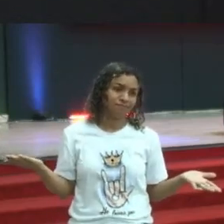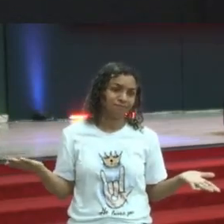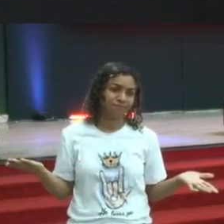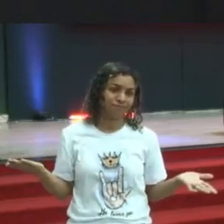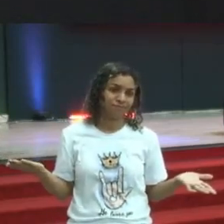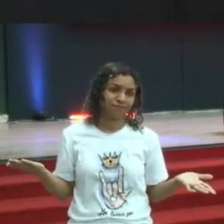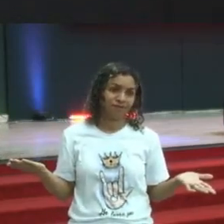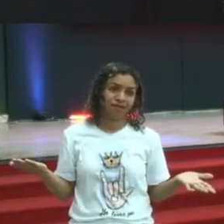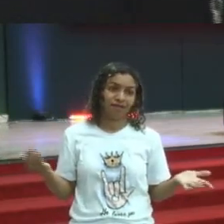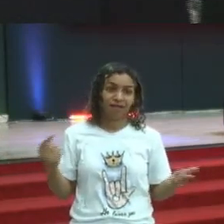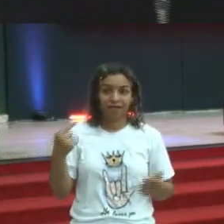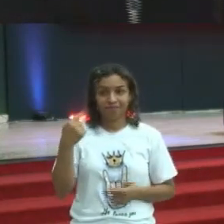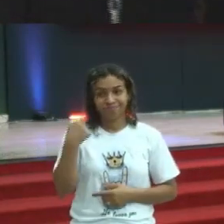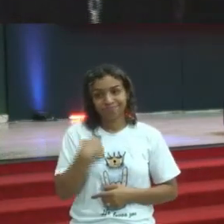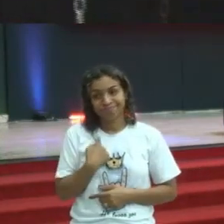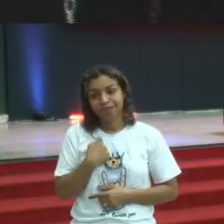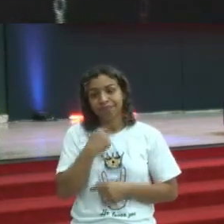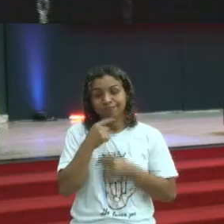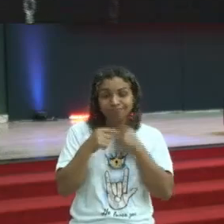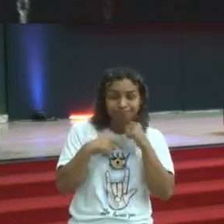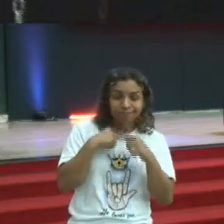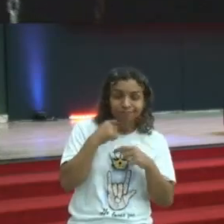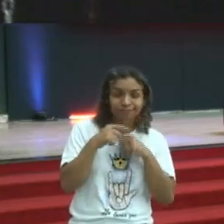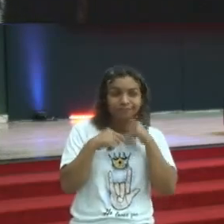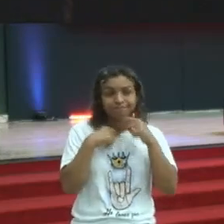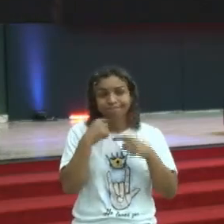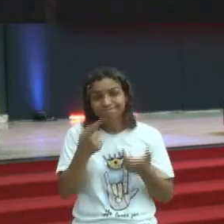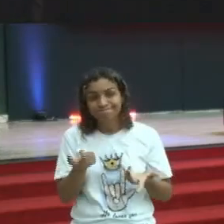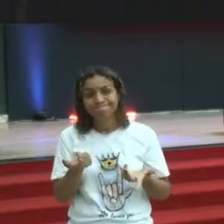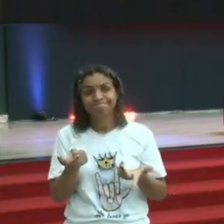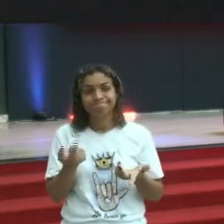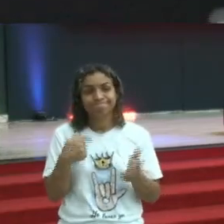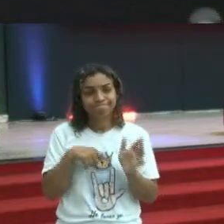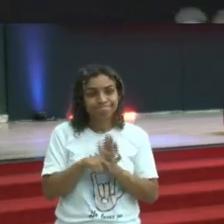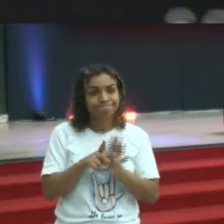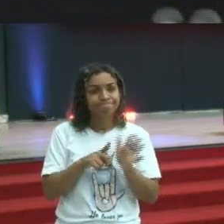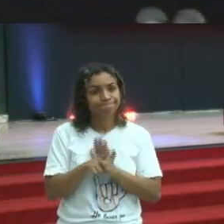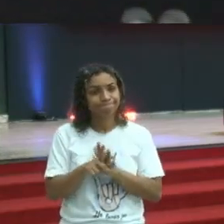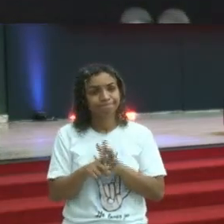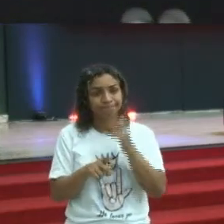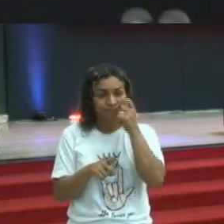Esse é um questionamento? Esta é uma pergunta?